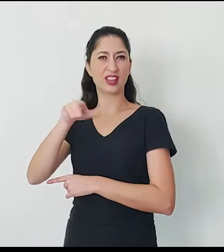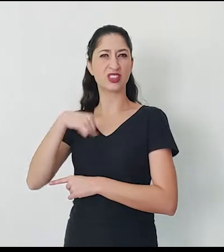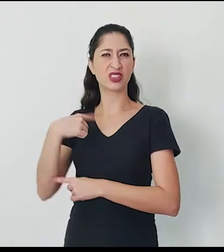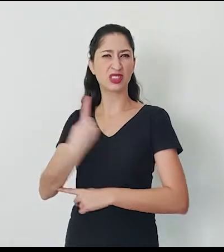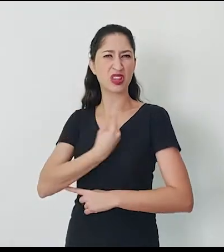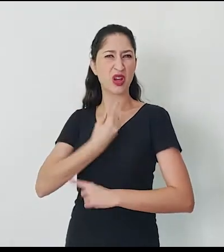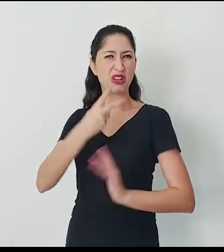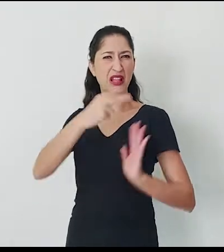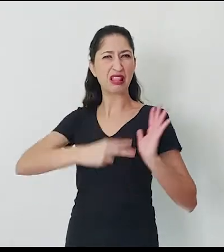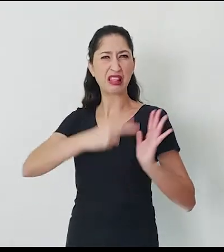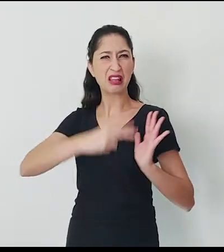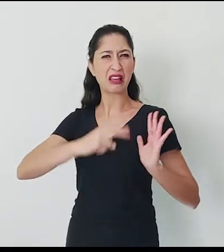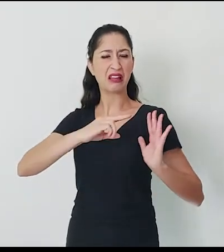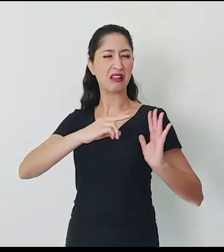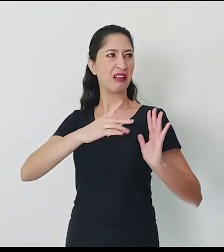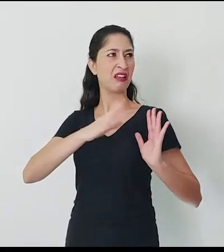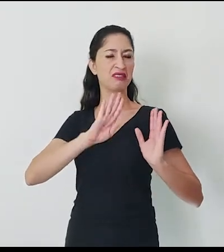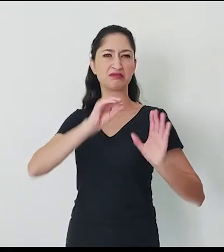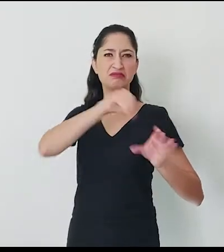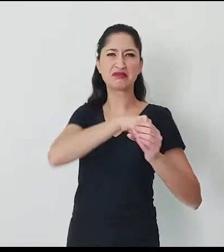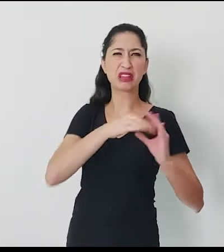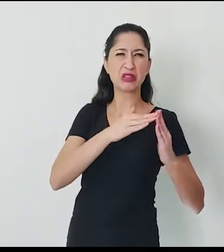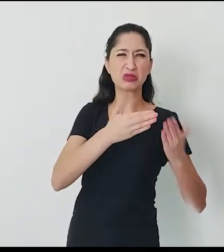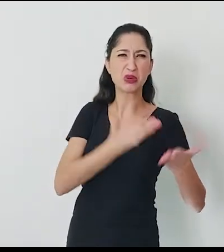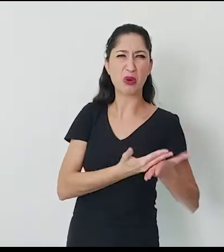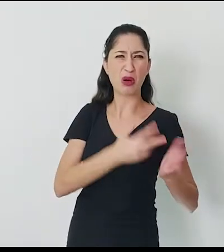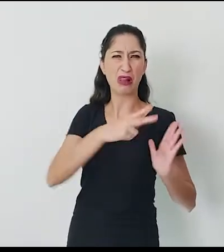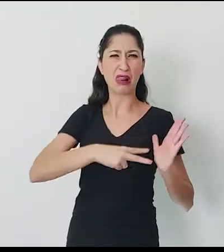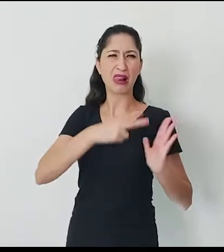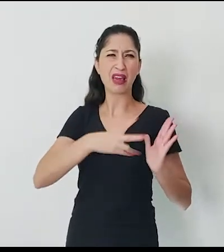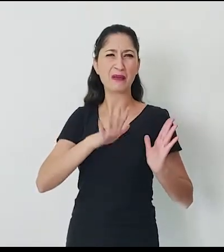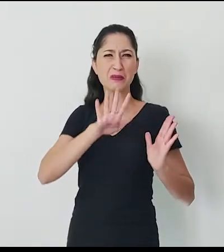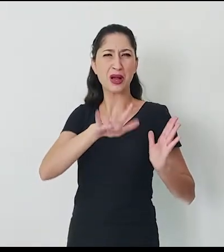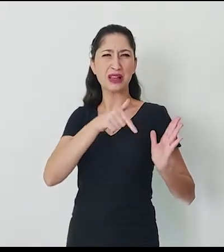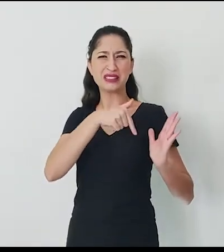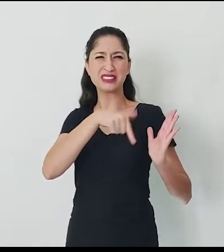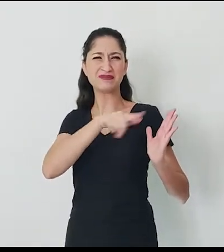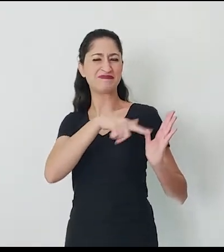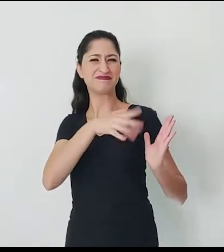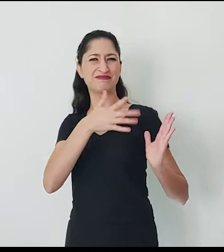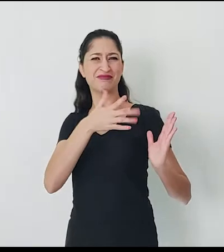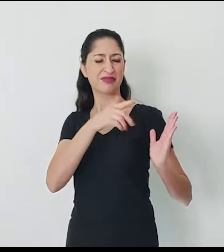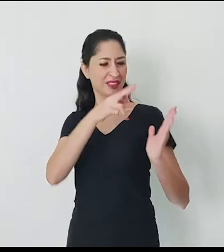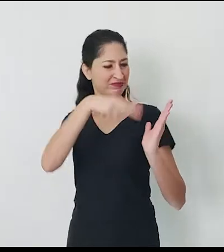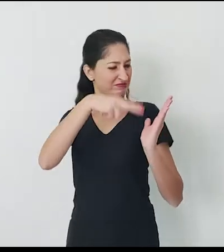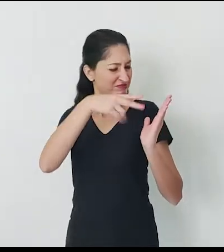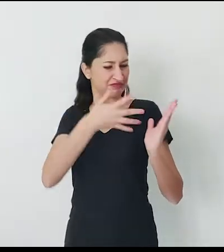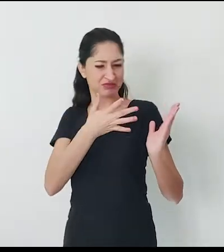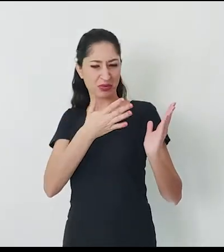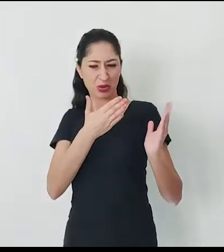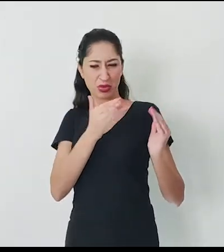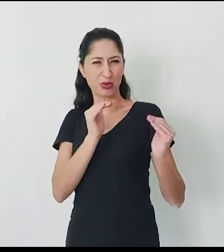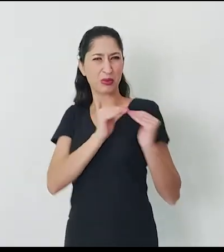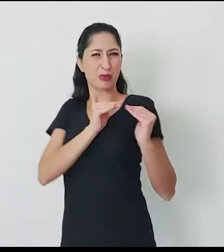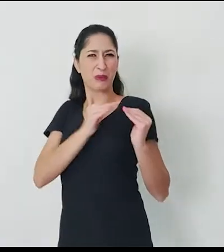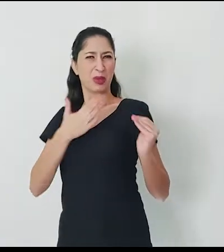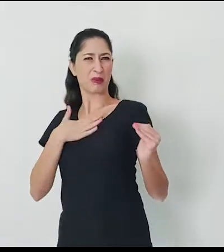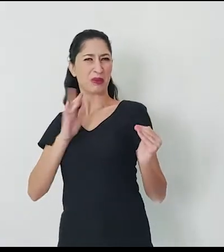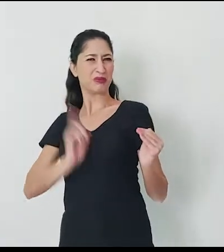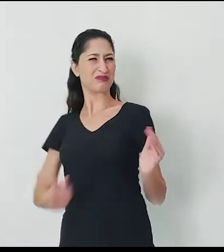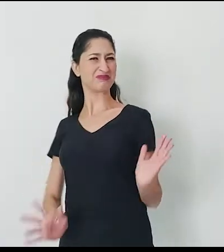tem nada a ver com a gente, não tem nada a ver com a nossa vivência. Os caras, querem escrever umas questões